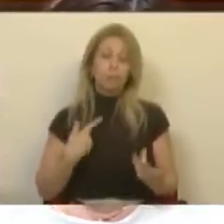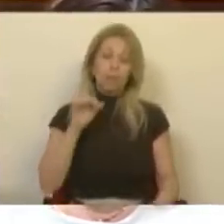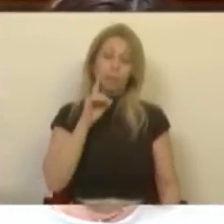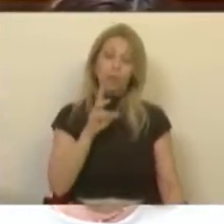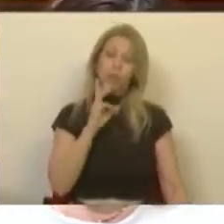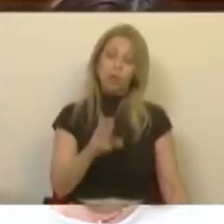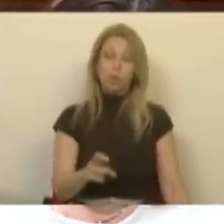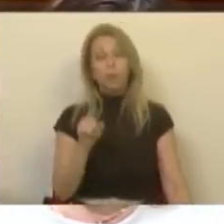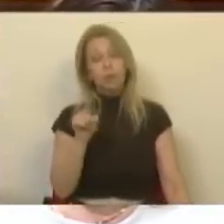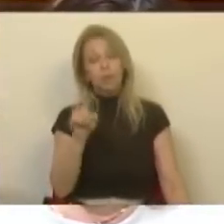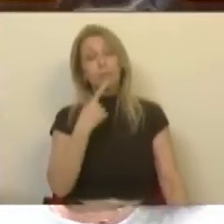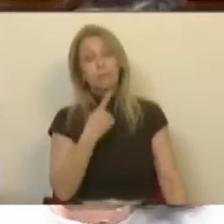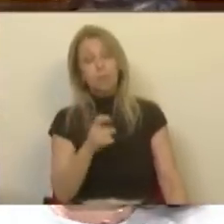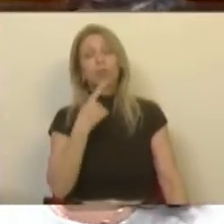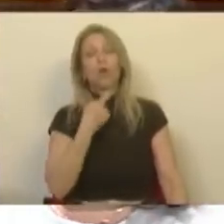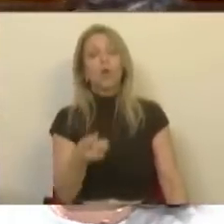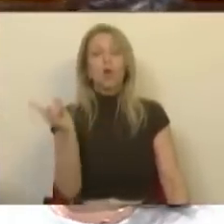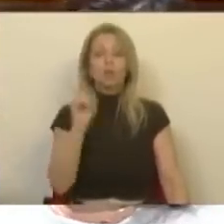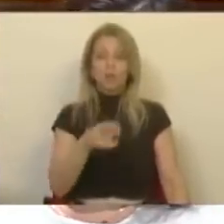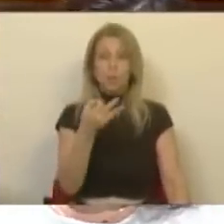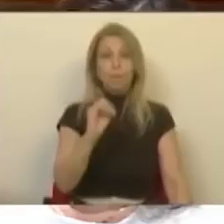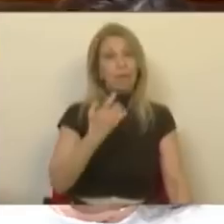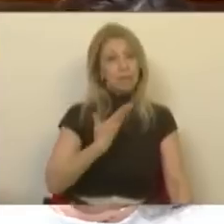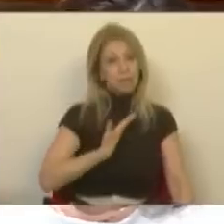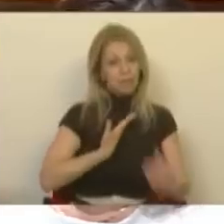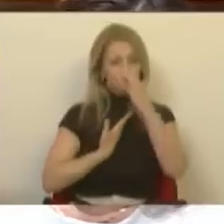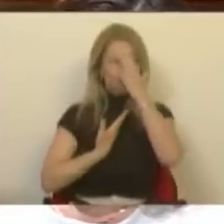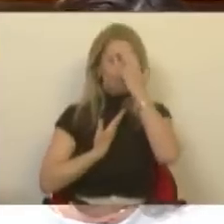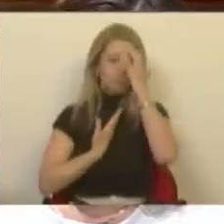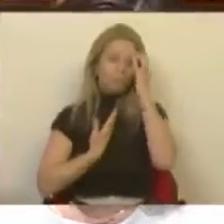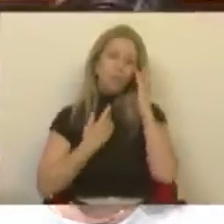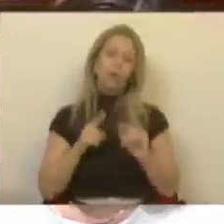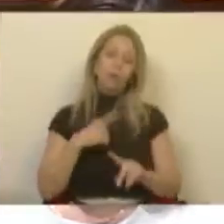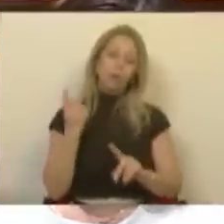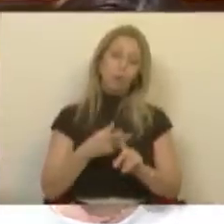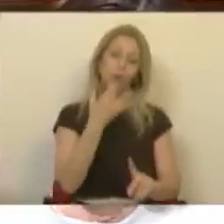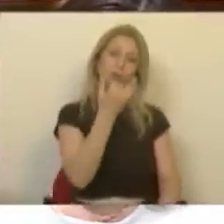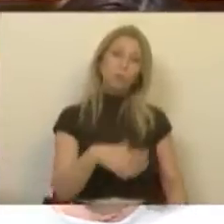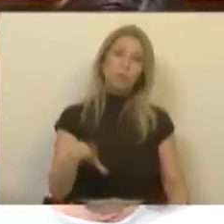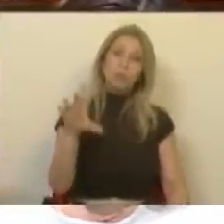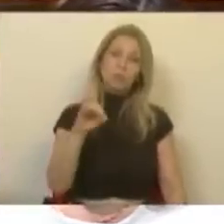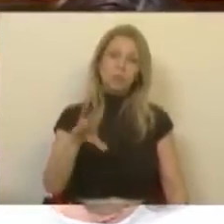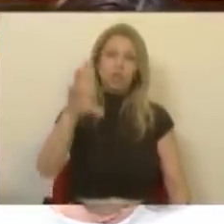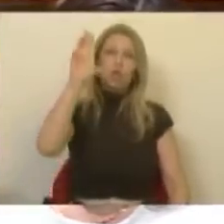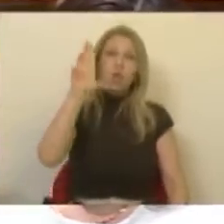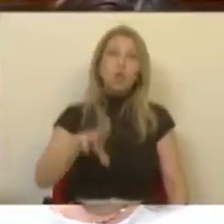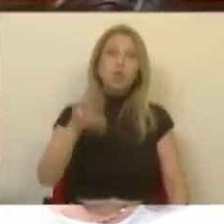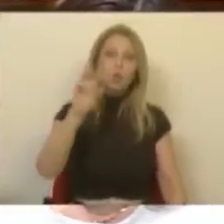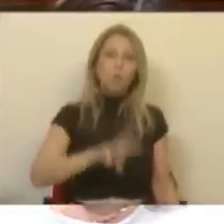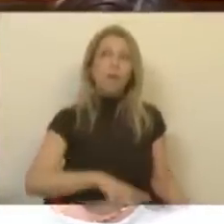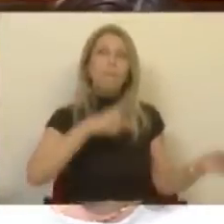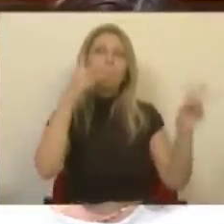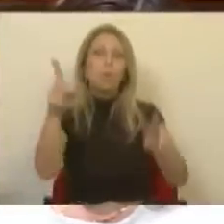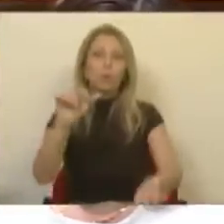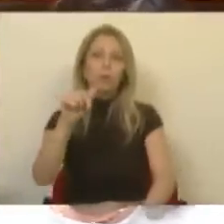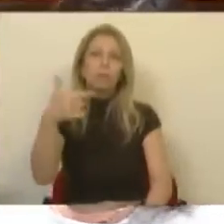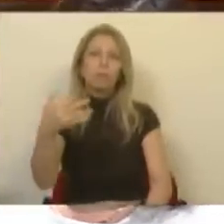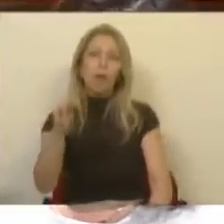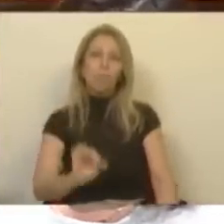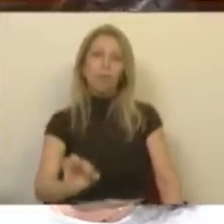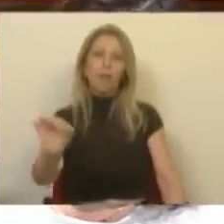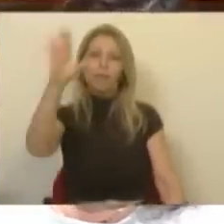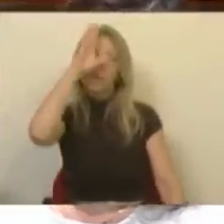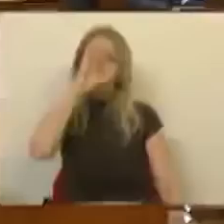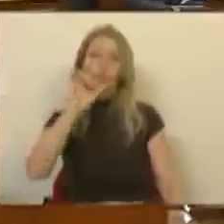vez e o PSD em 2016 nunca teria nacionalizado a etapa Esta é a resposta